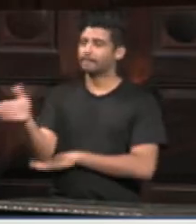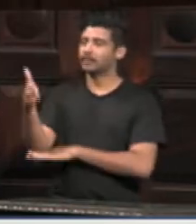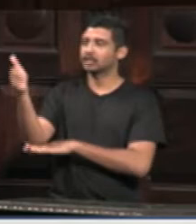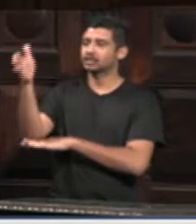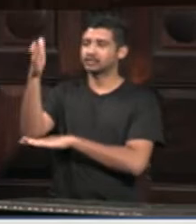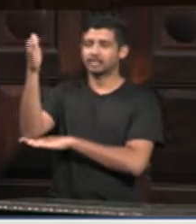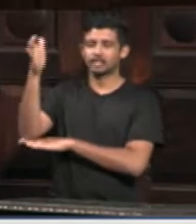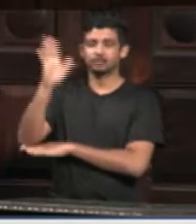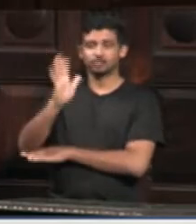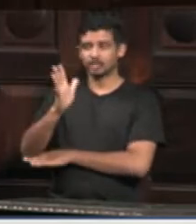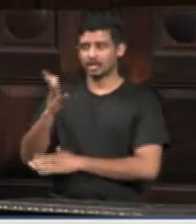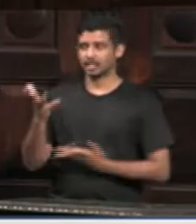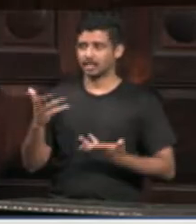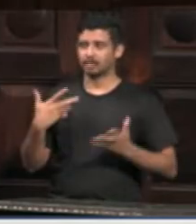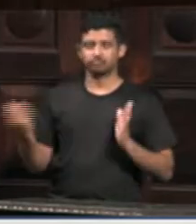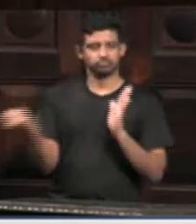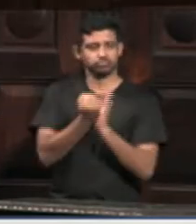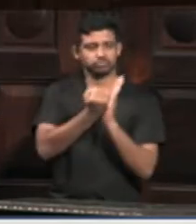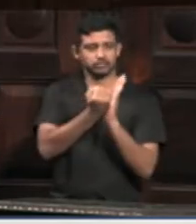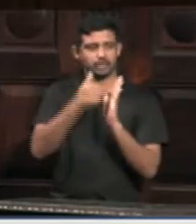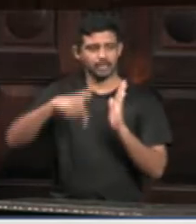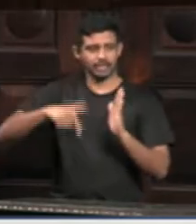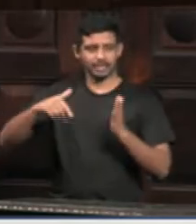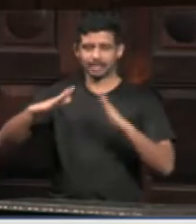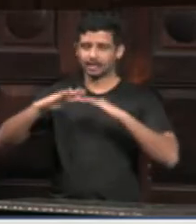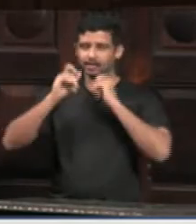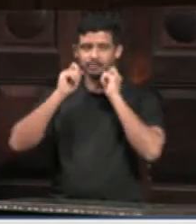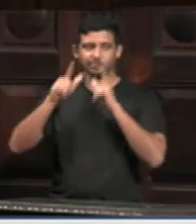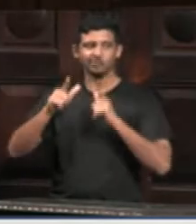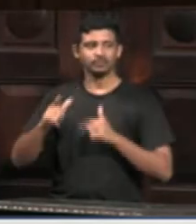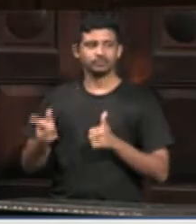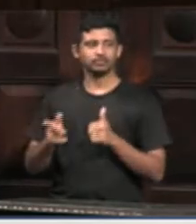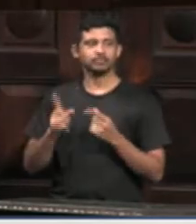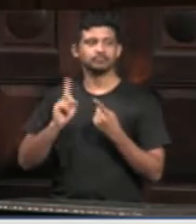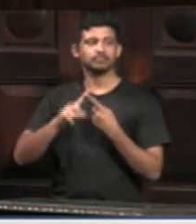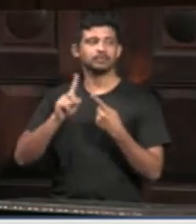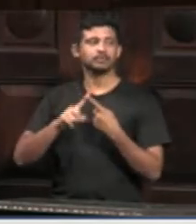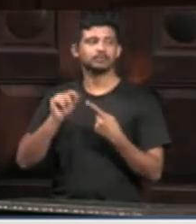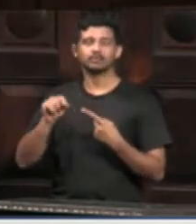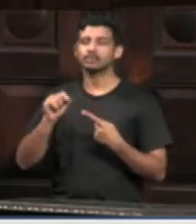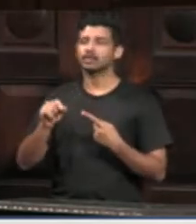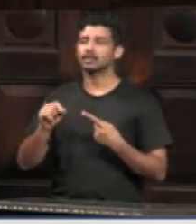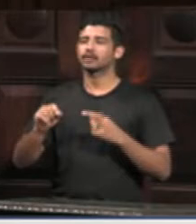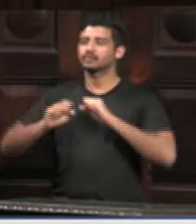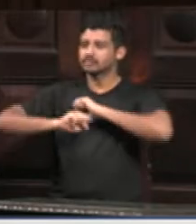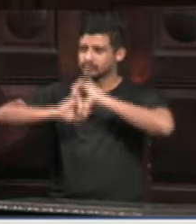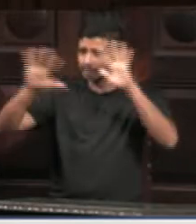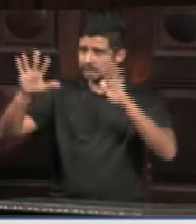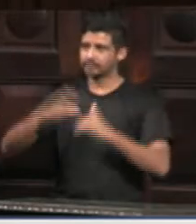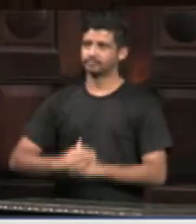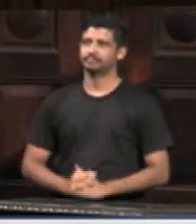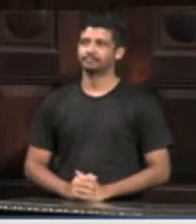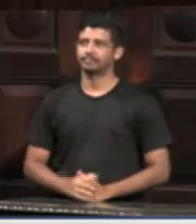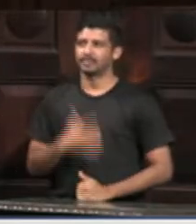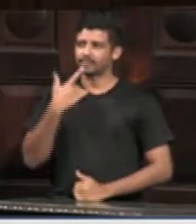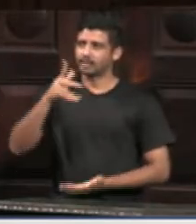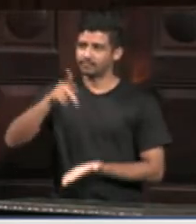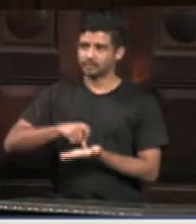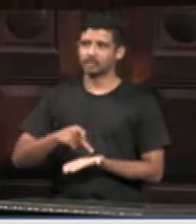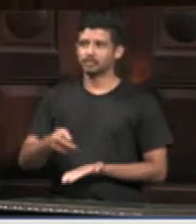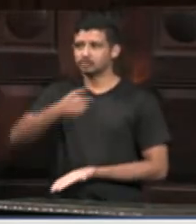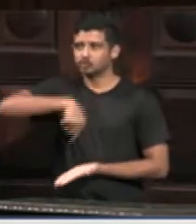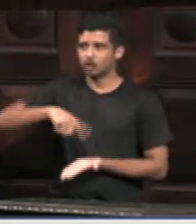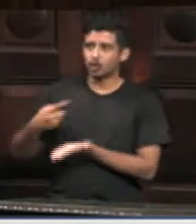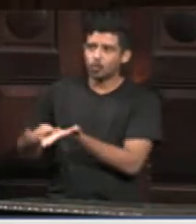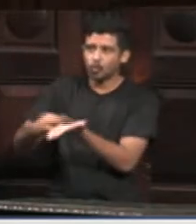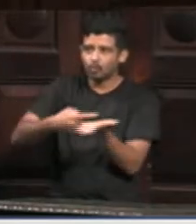fique registrada nos anais dessa casa. A primeira, em relação à transparência. Nosso compromisso